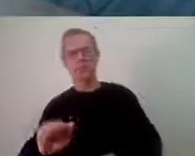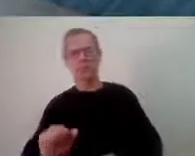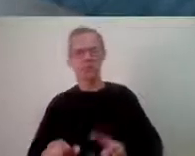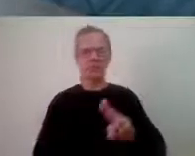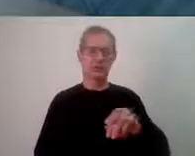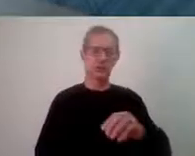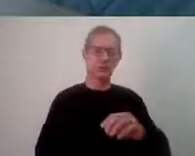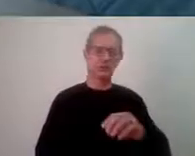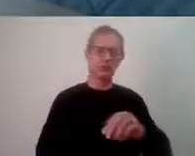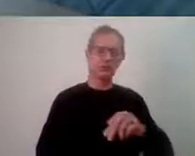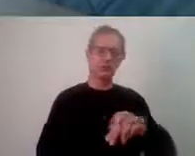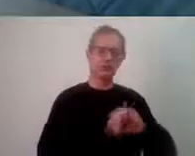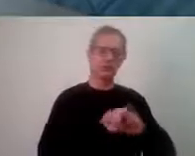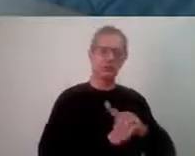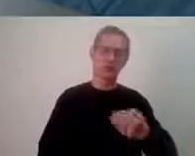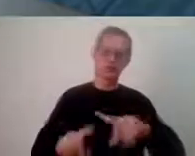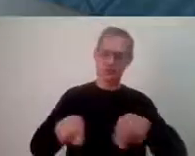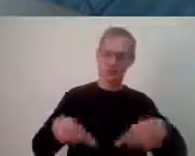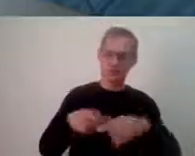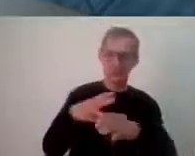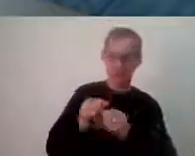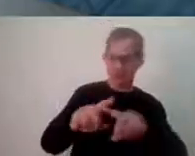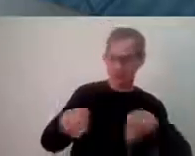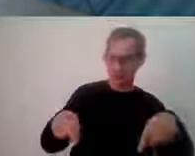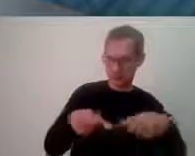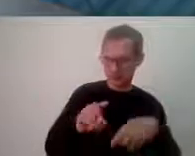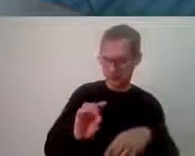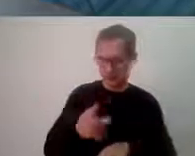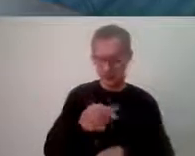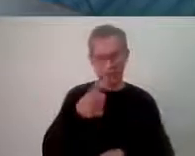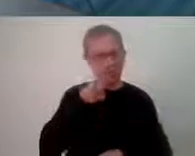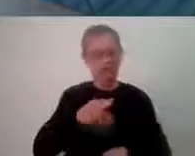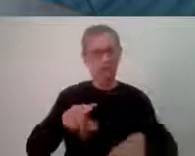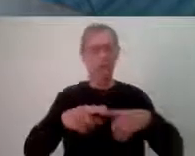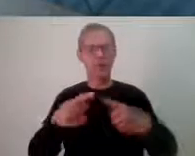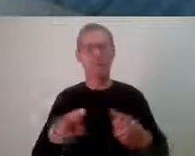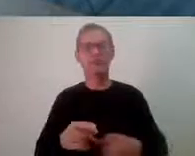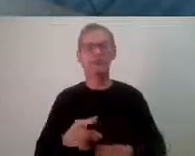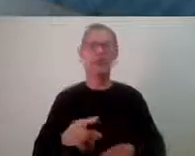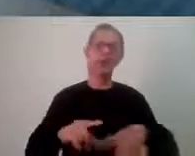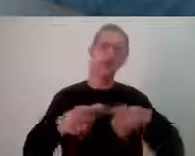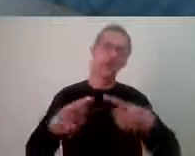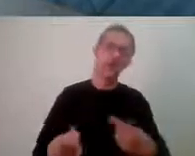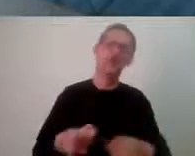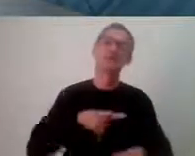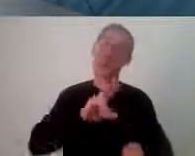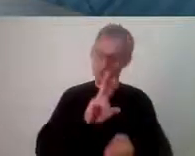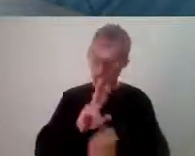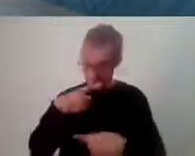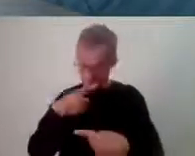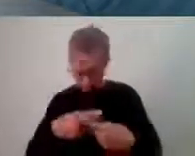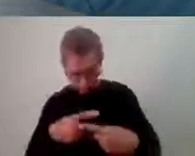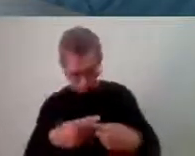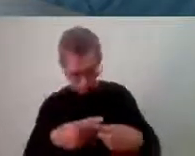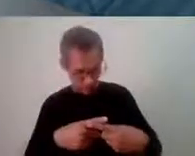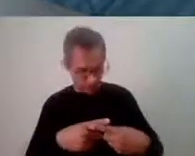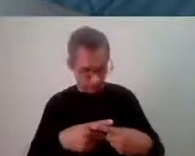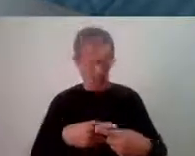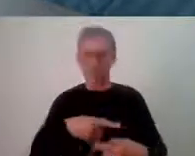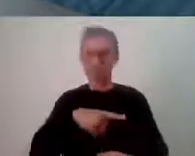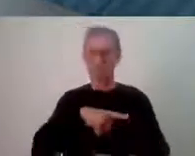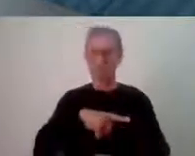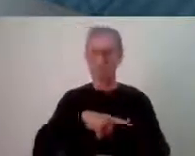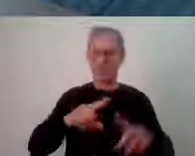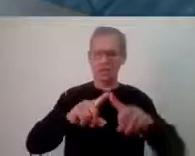de área. Cálculo de área é só isso, professora? É, mas a gente tem que tomar um cuidado. Por quê?